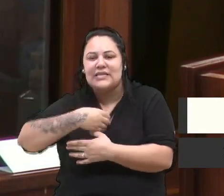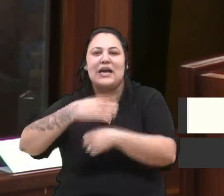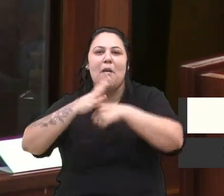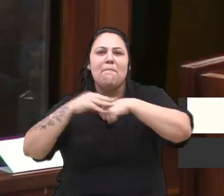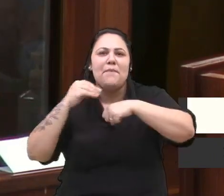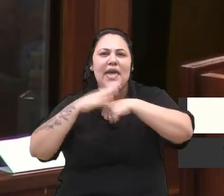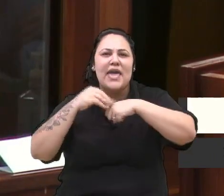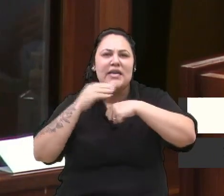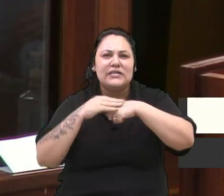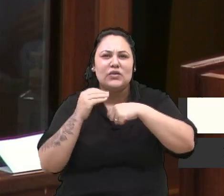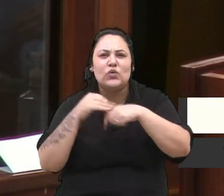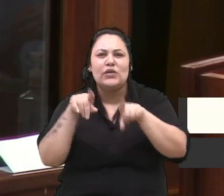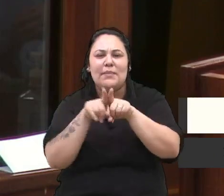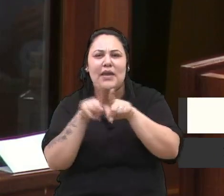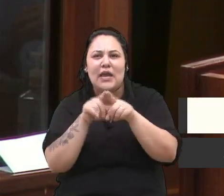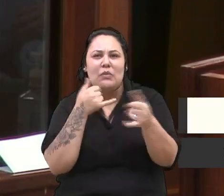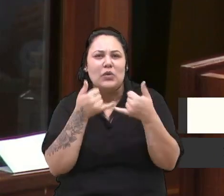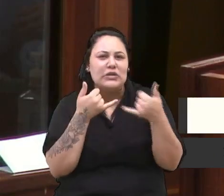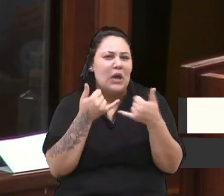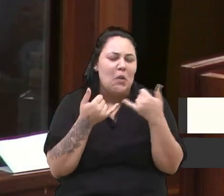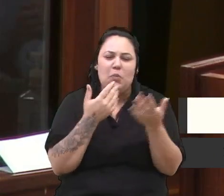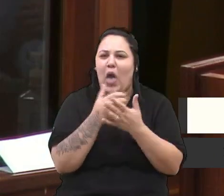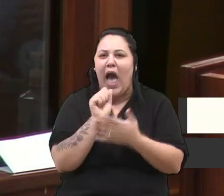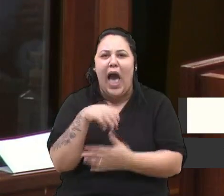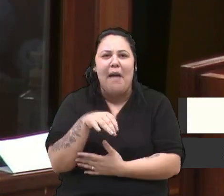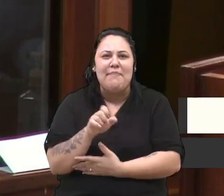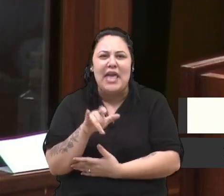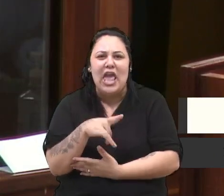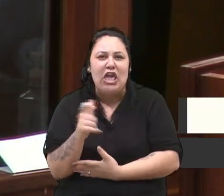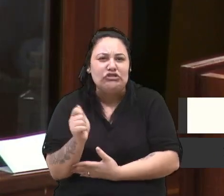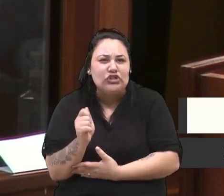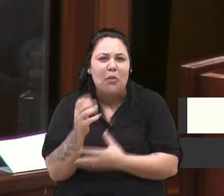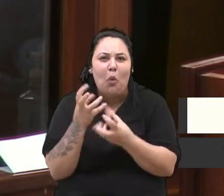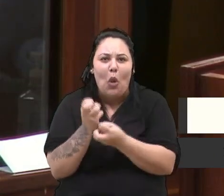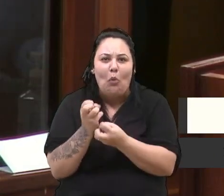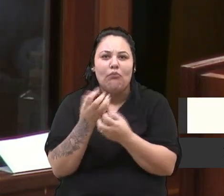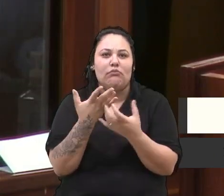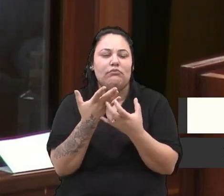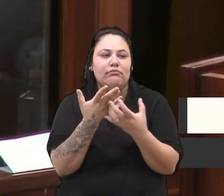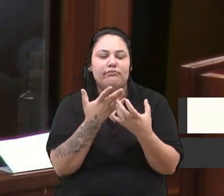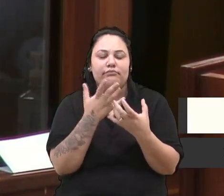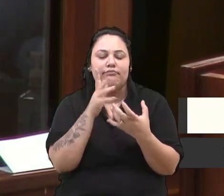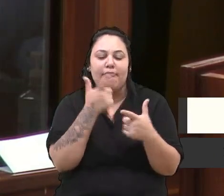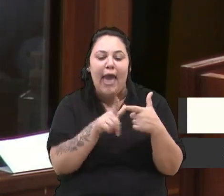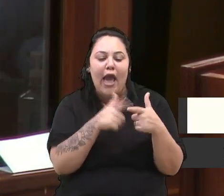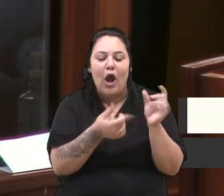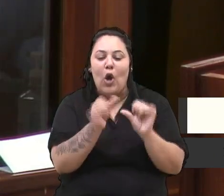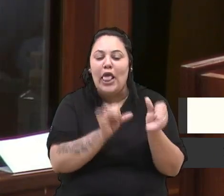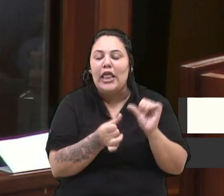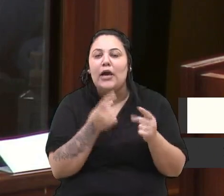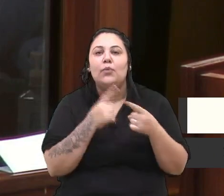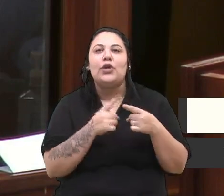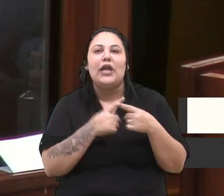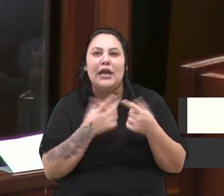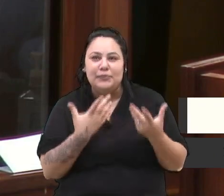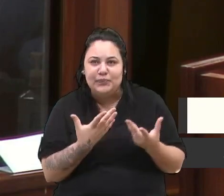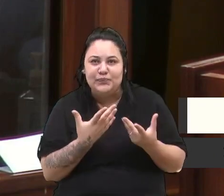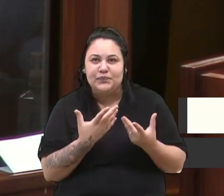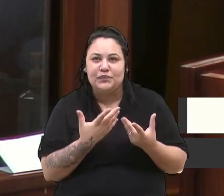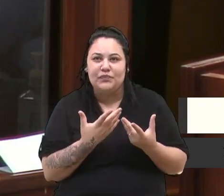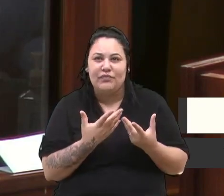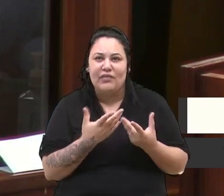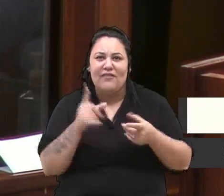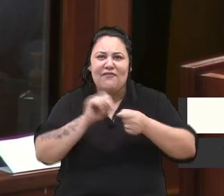demais frutas, da ameixa, perde a qualidade. Por quê? Porque a tela ela cria uma espécie de